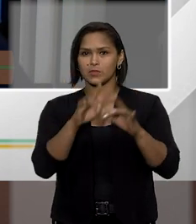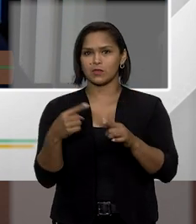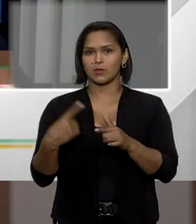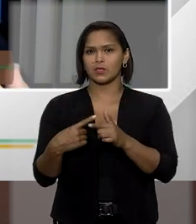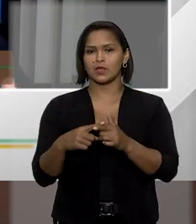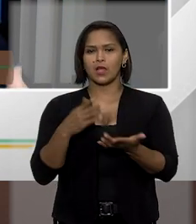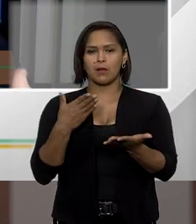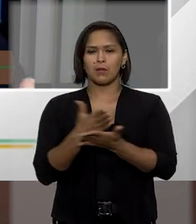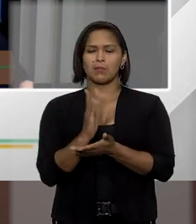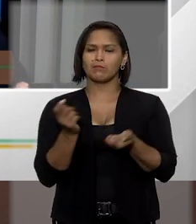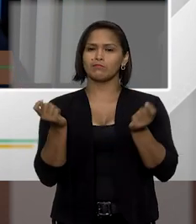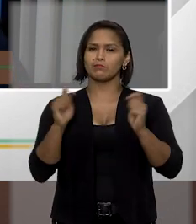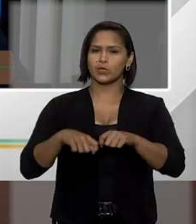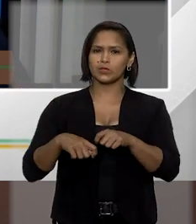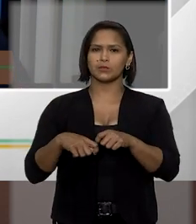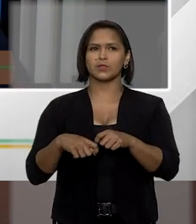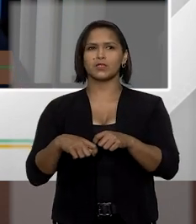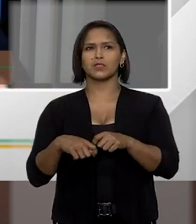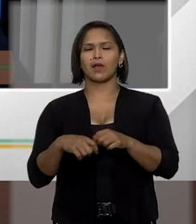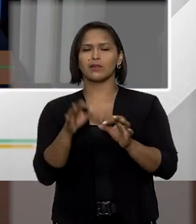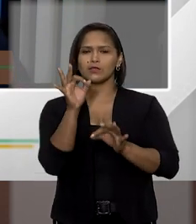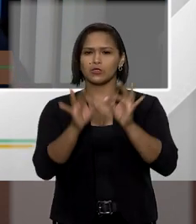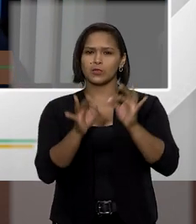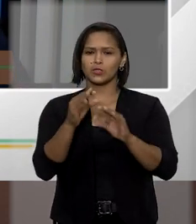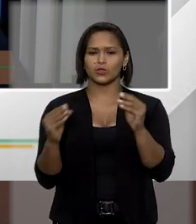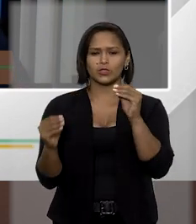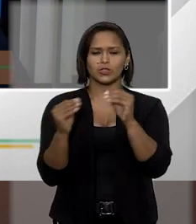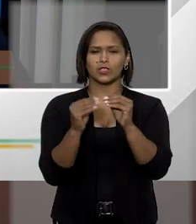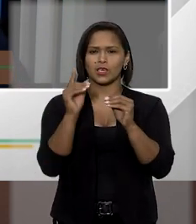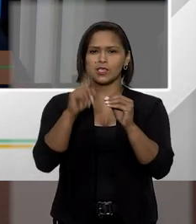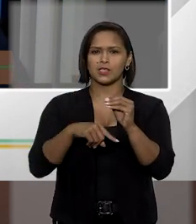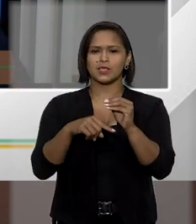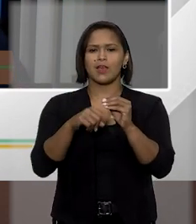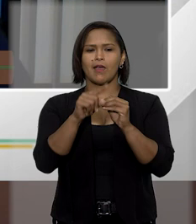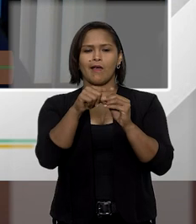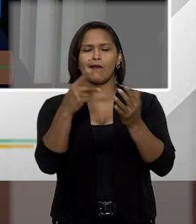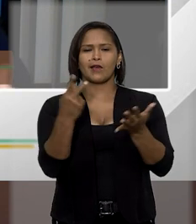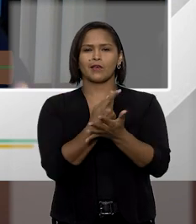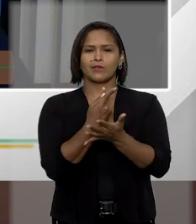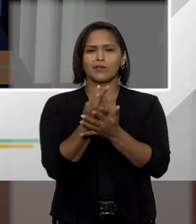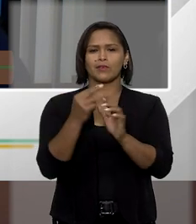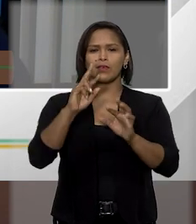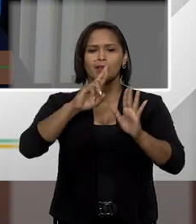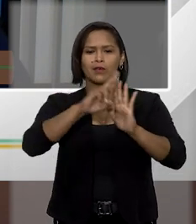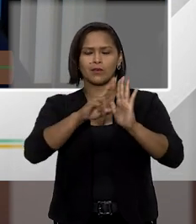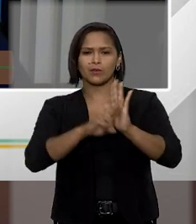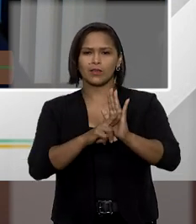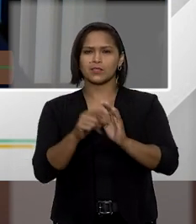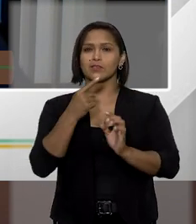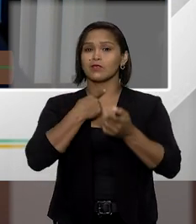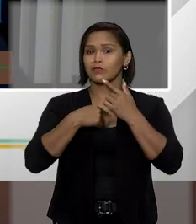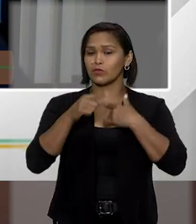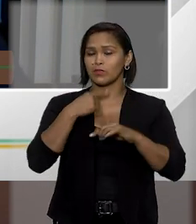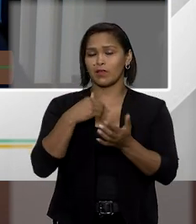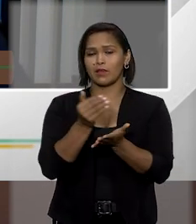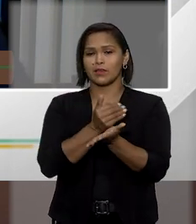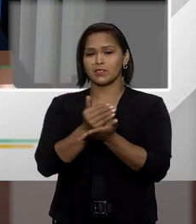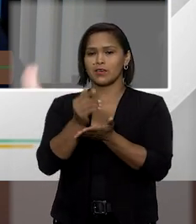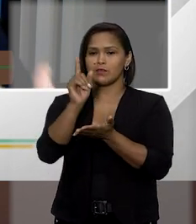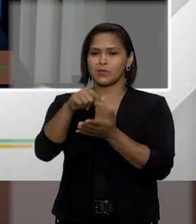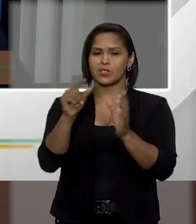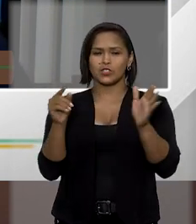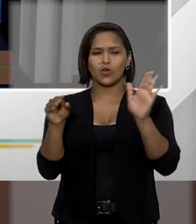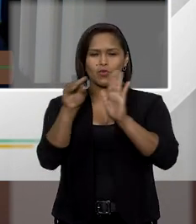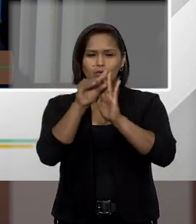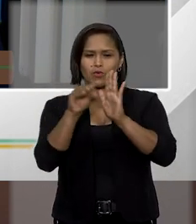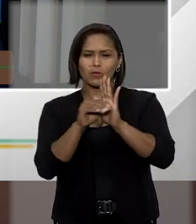conta da possibilidade de uma justiça pactuada a ocorrer a autorregulação da vontade, a partir disso,